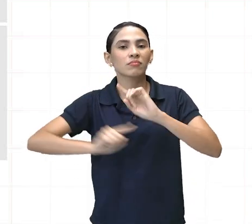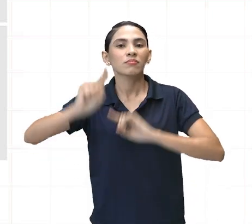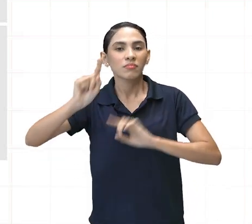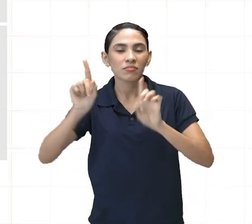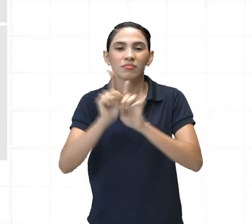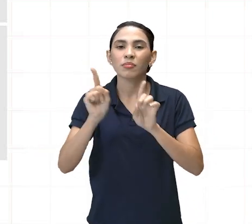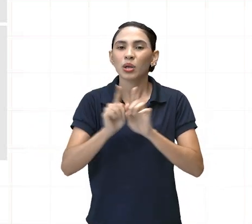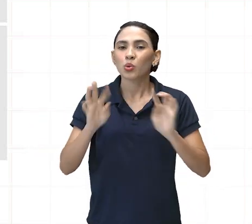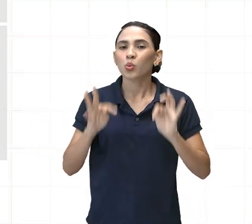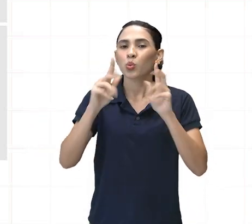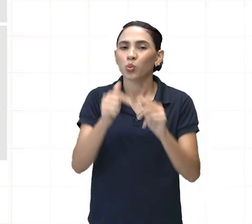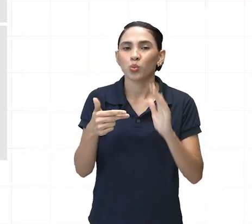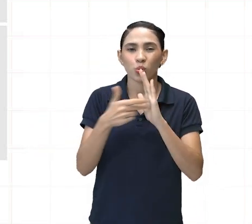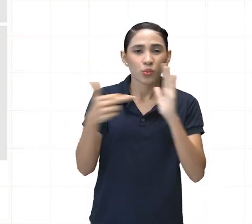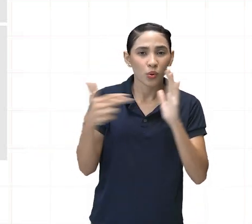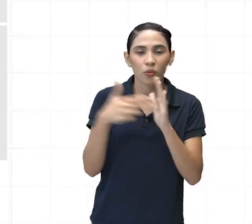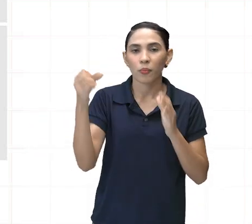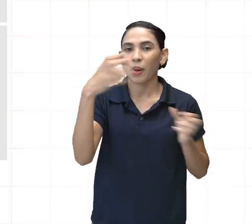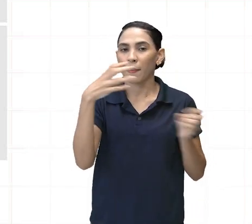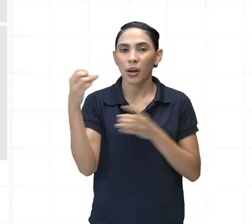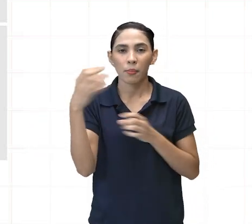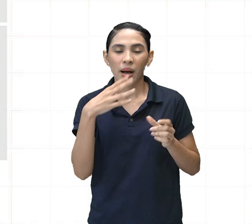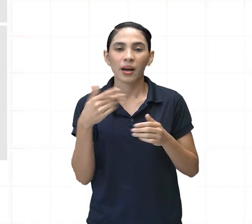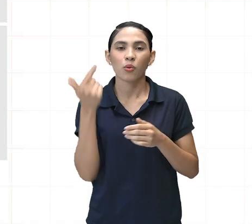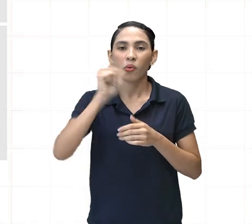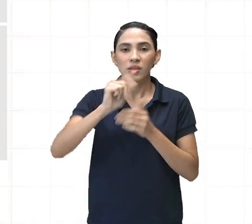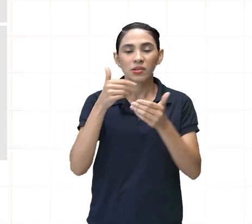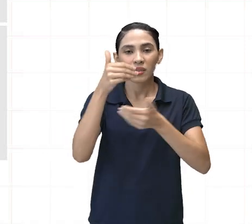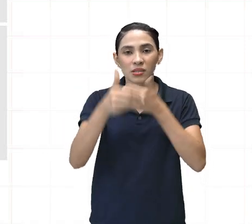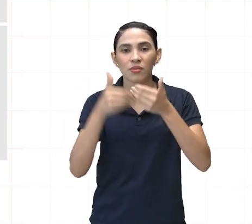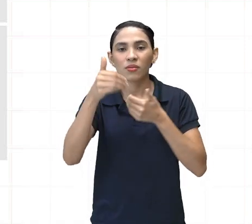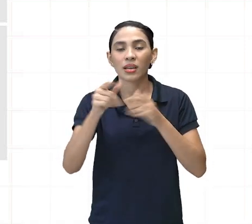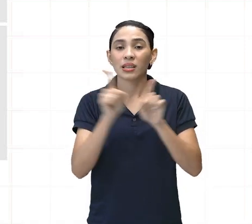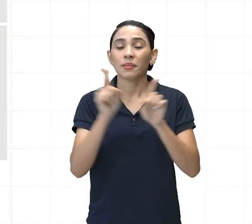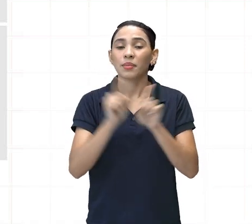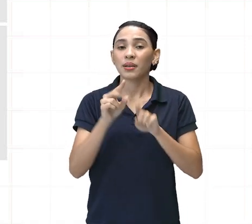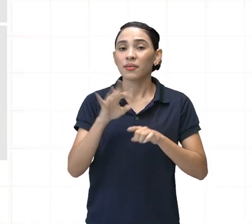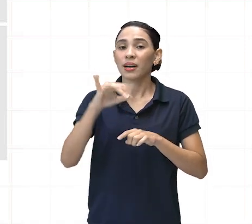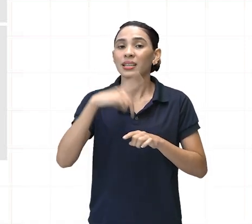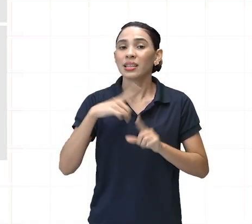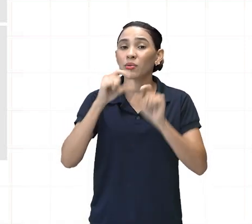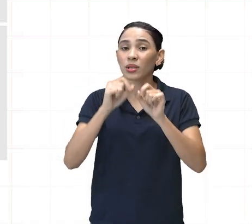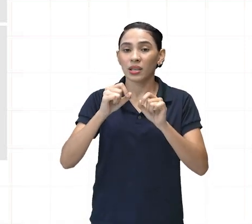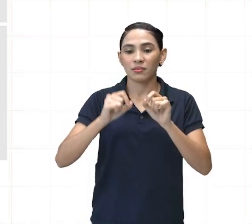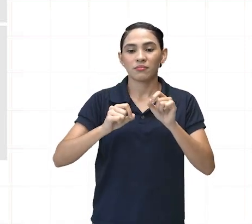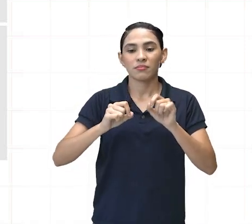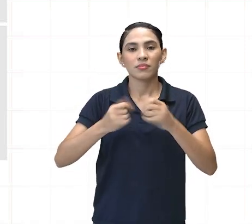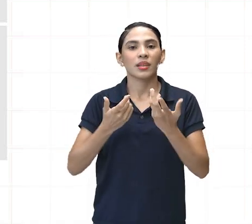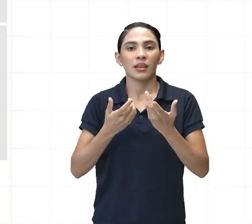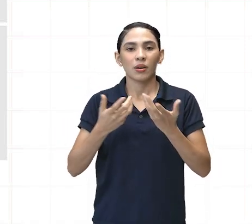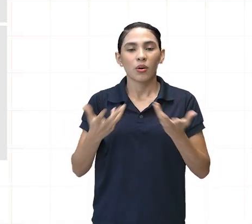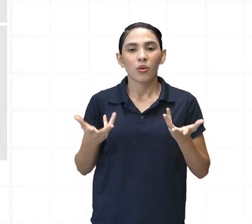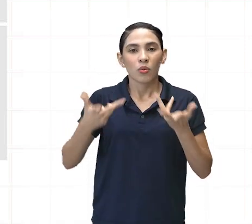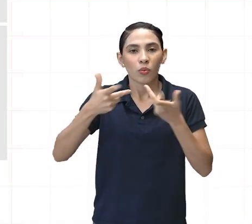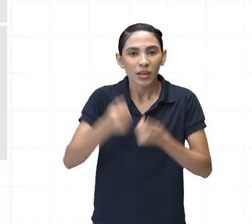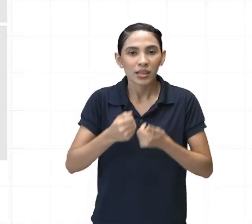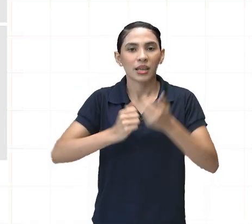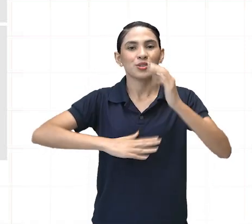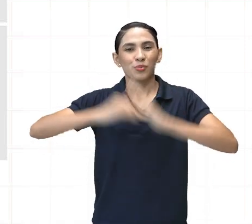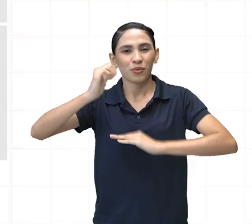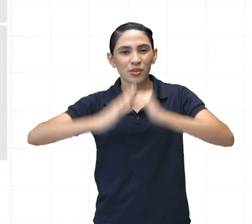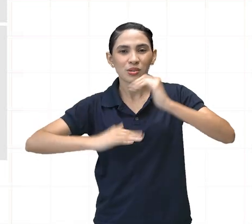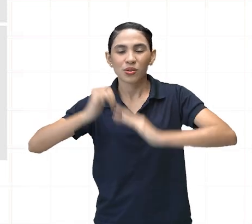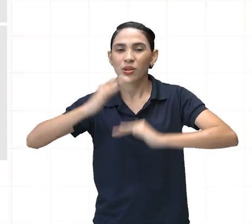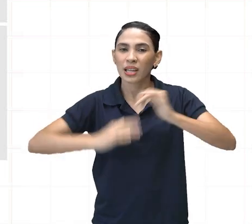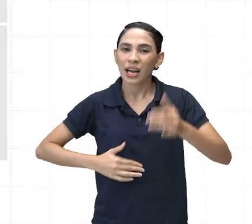inovação, tudo sendo novo, surgindo ali, se desenvolvendo, e acaba formando profissionais preparados para